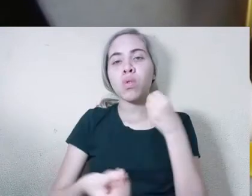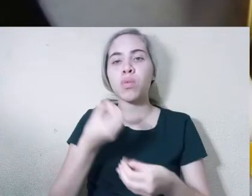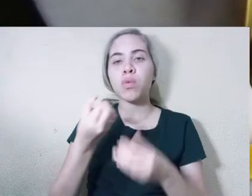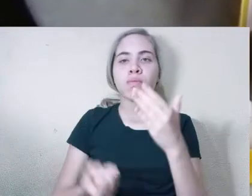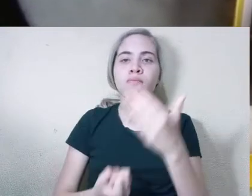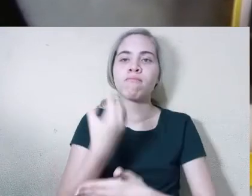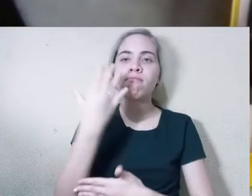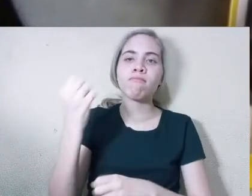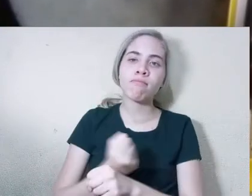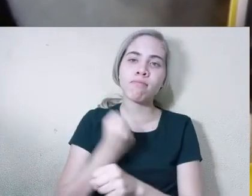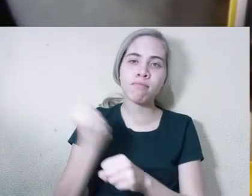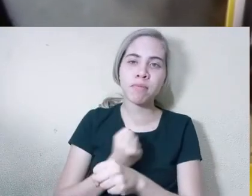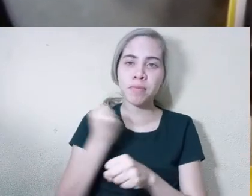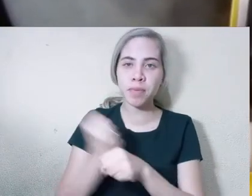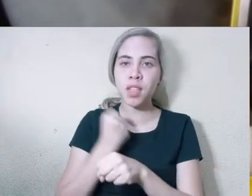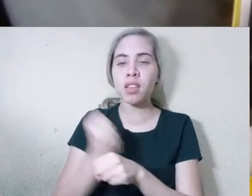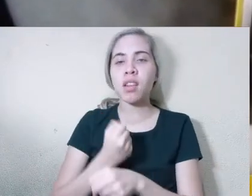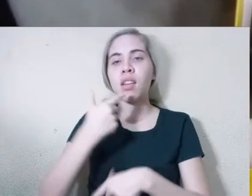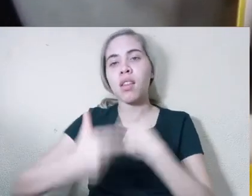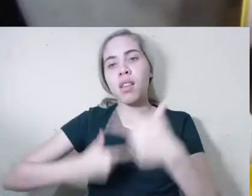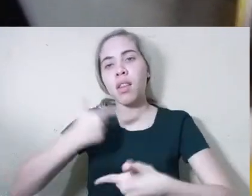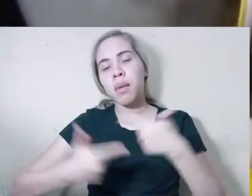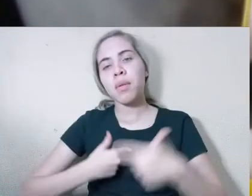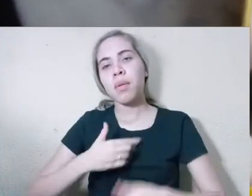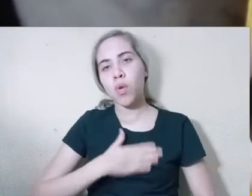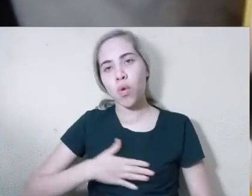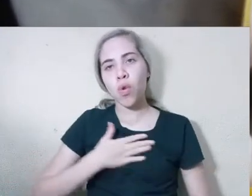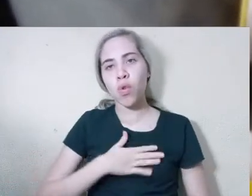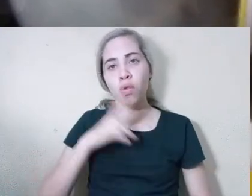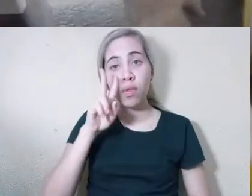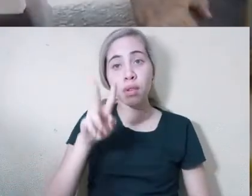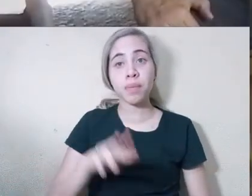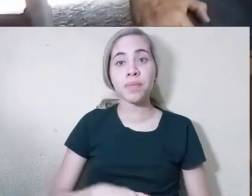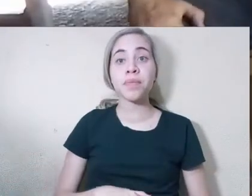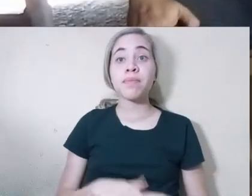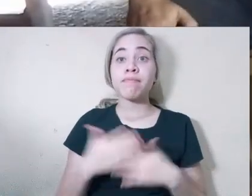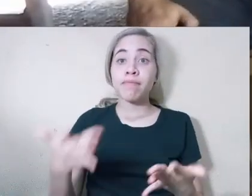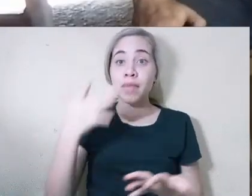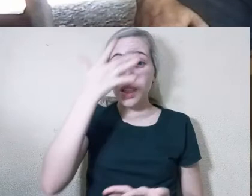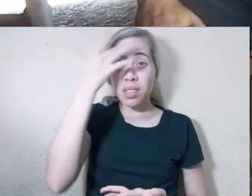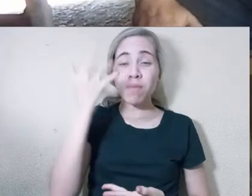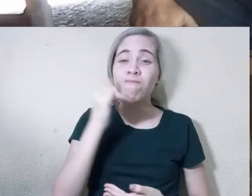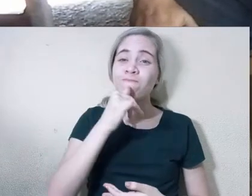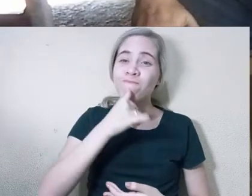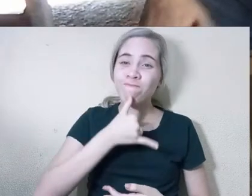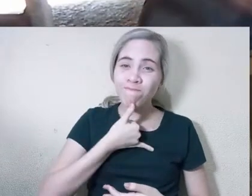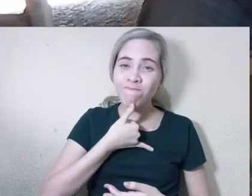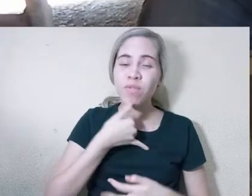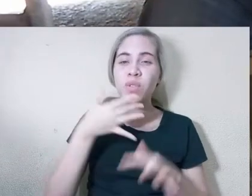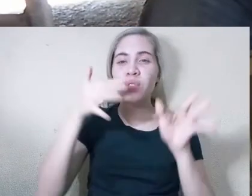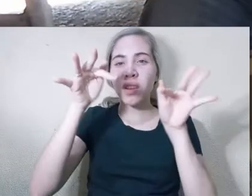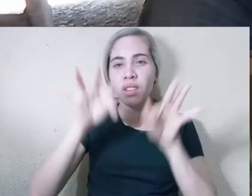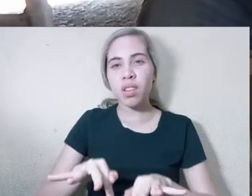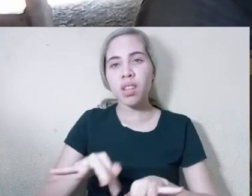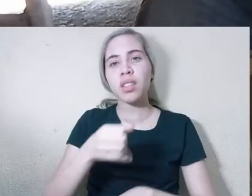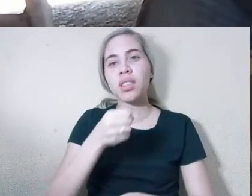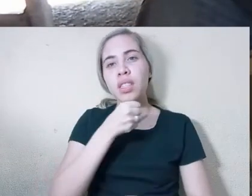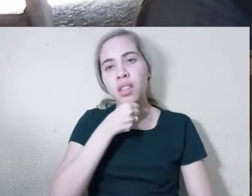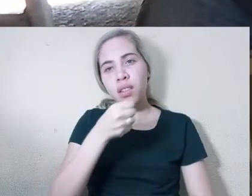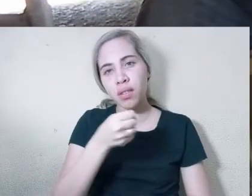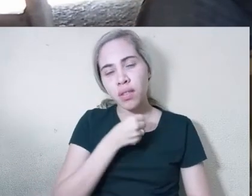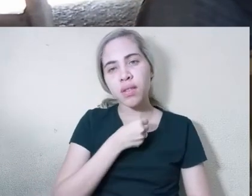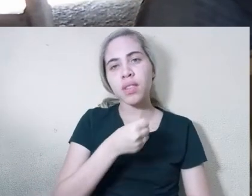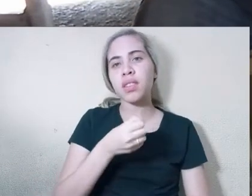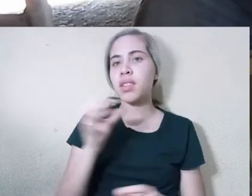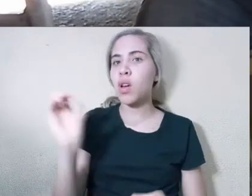que se usam para produzir esses excelentes, né, trabalhos que a gente... Bom, gente, infelizmente estamos